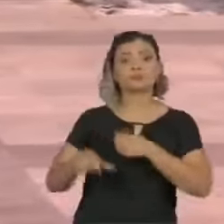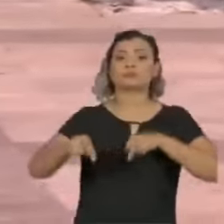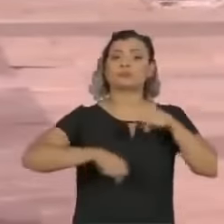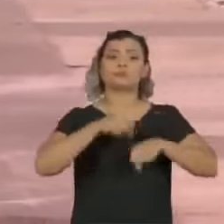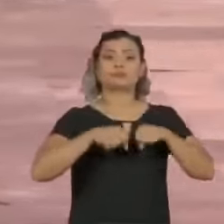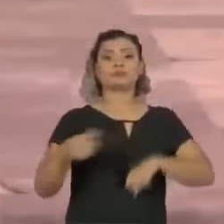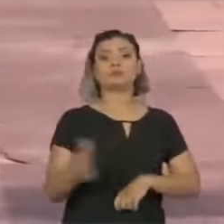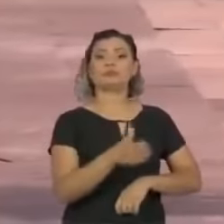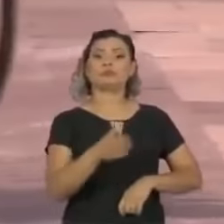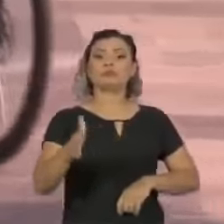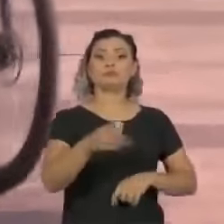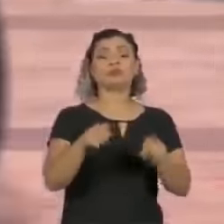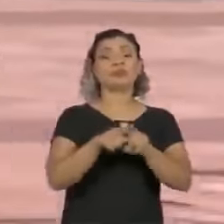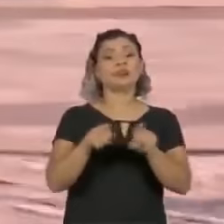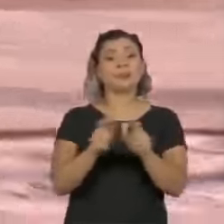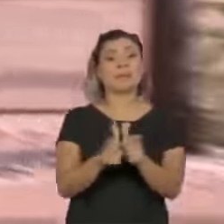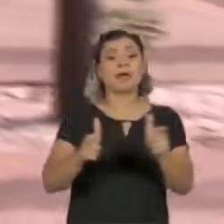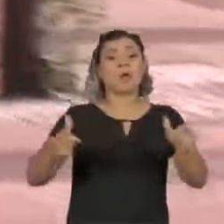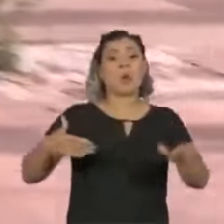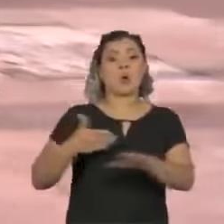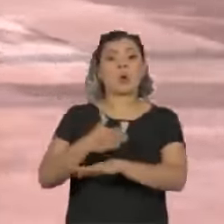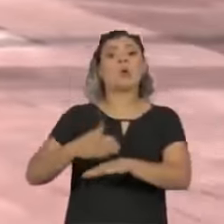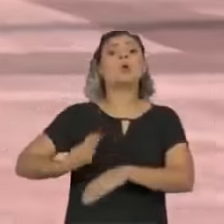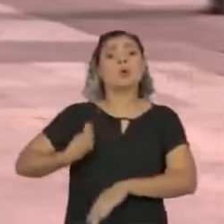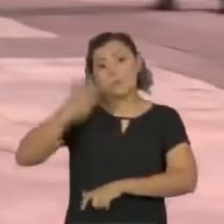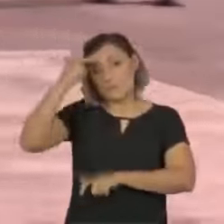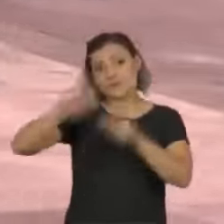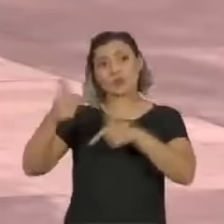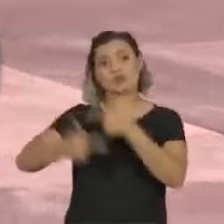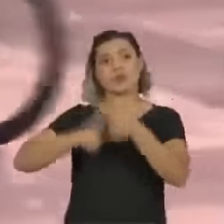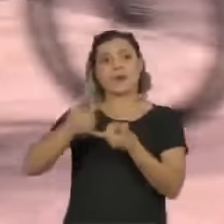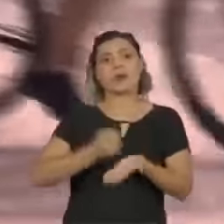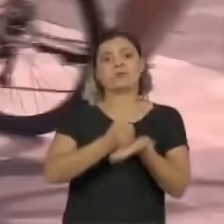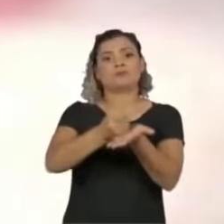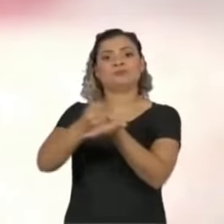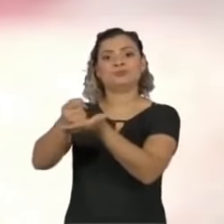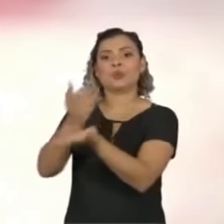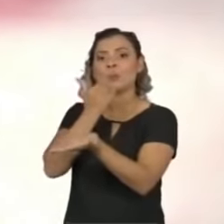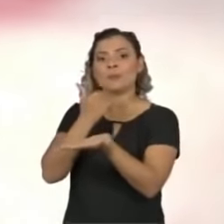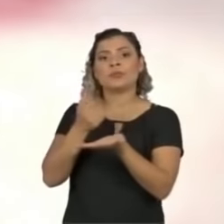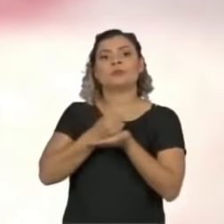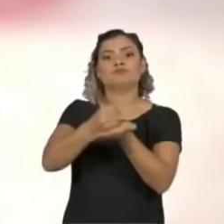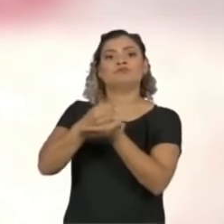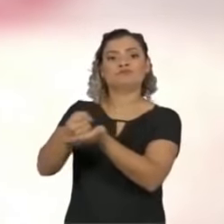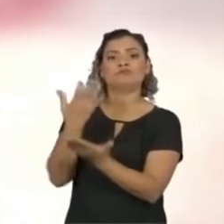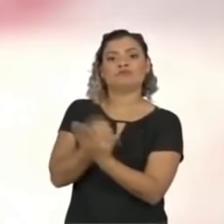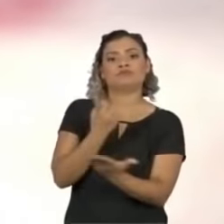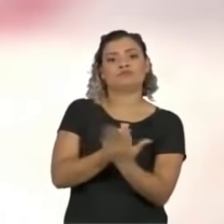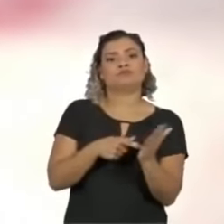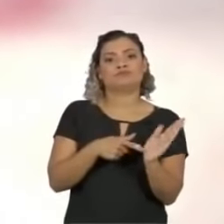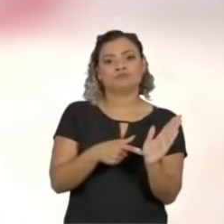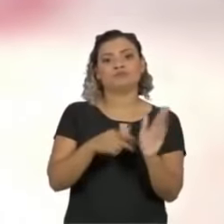ciclistas e a uma participação maior deles nos serviços de entrega de comida pedida por